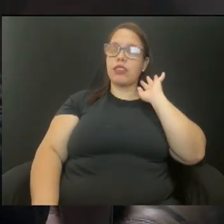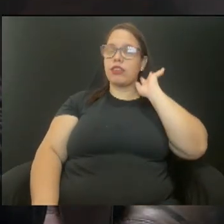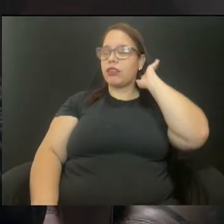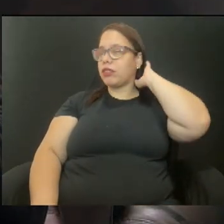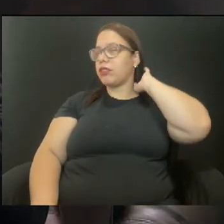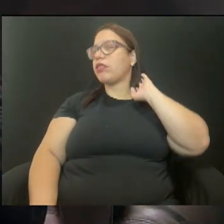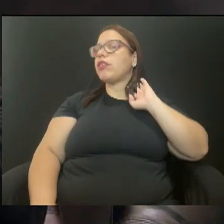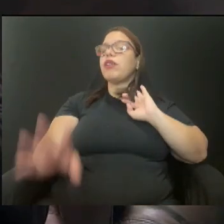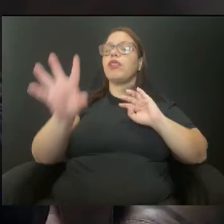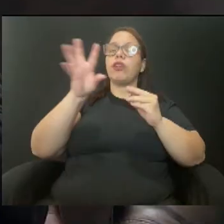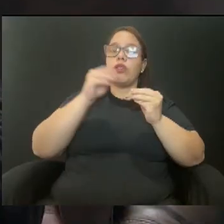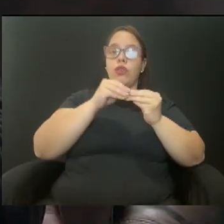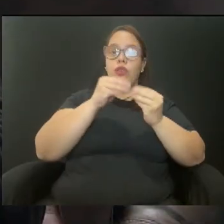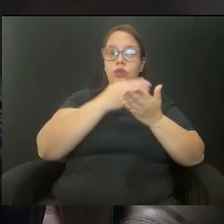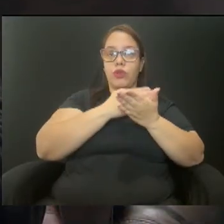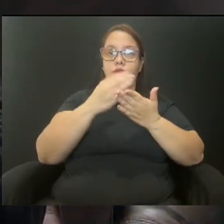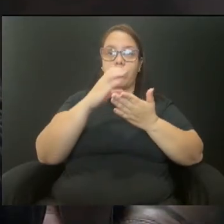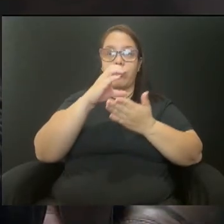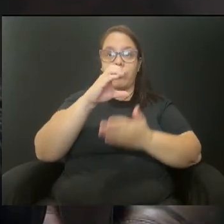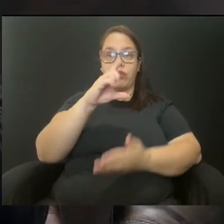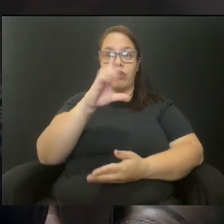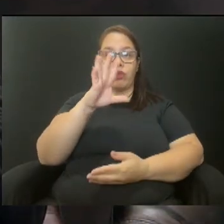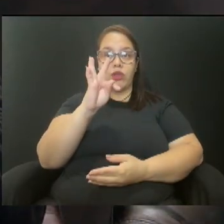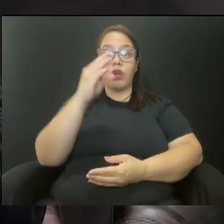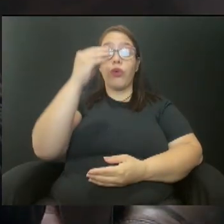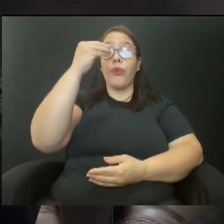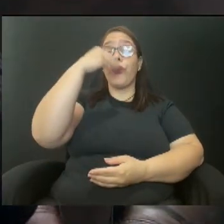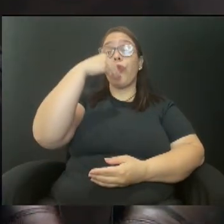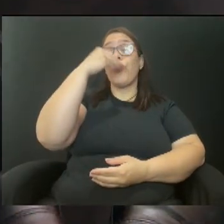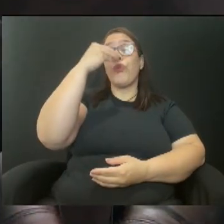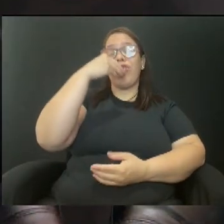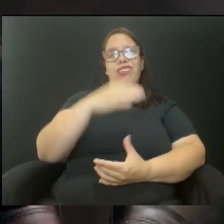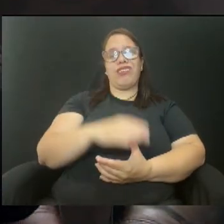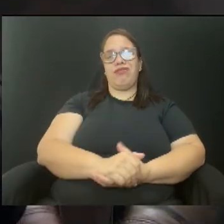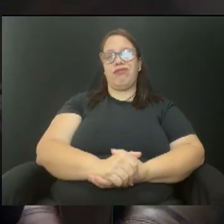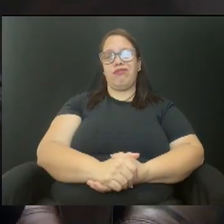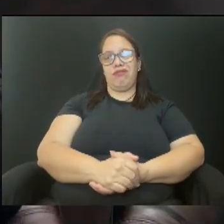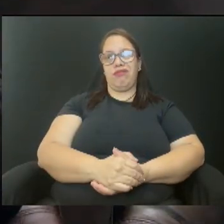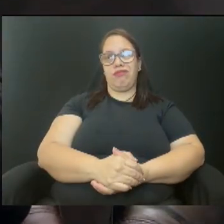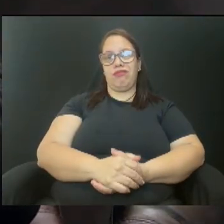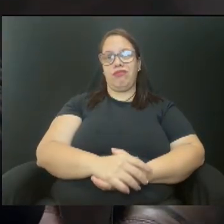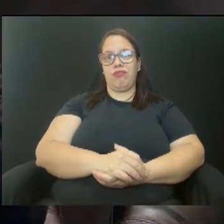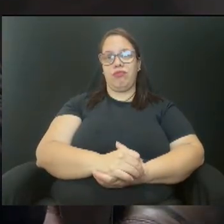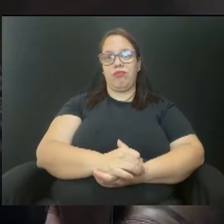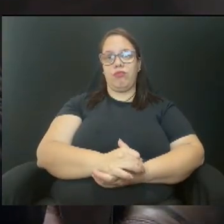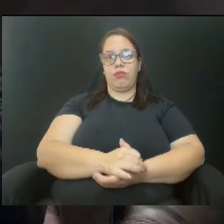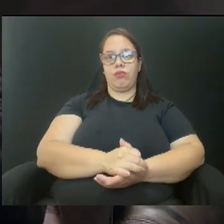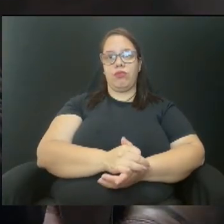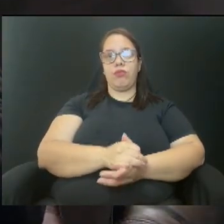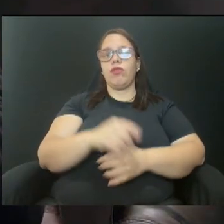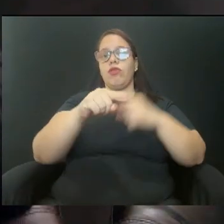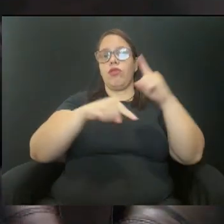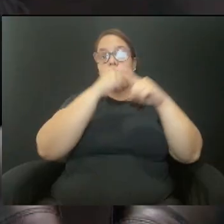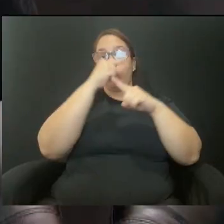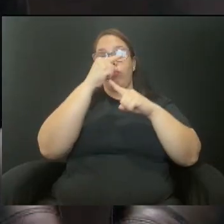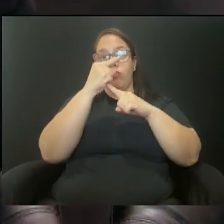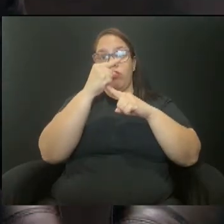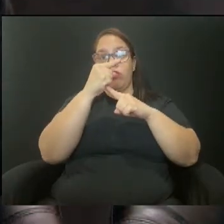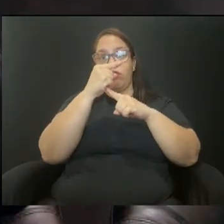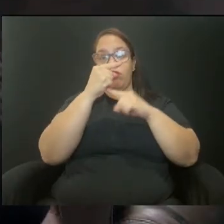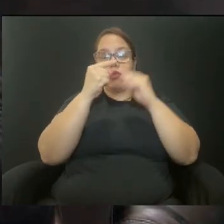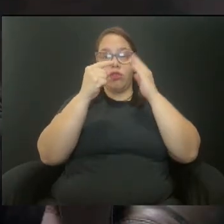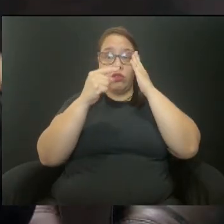começo. CLT é visto como um fracasso. Ele é visto como, para eu evoluir, passo pela CLT, necessário, mas eu